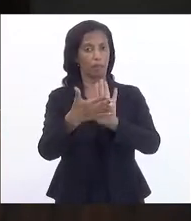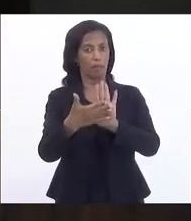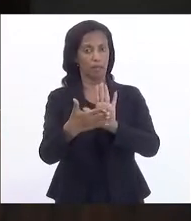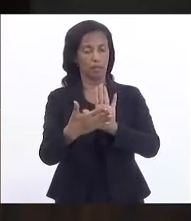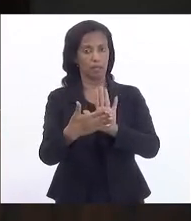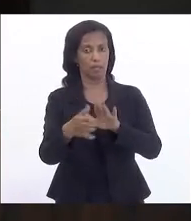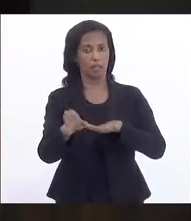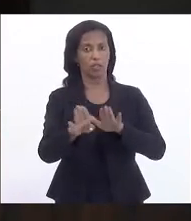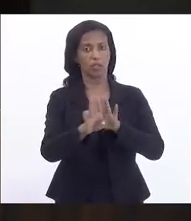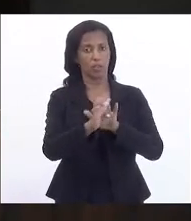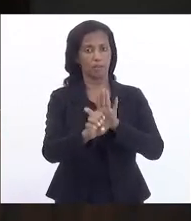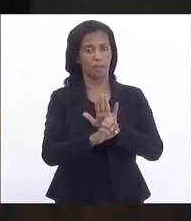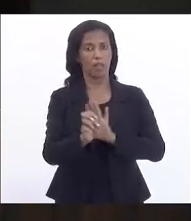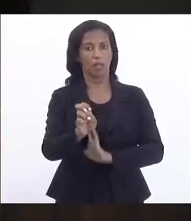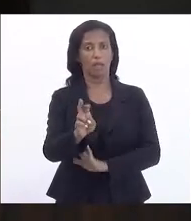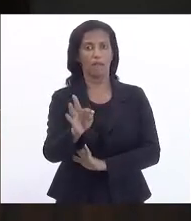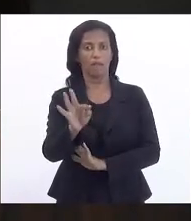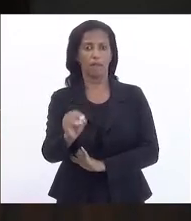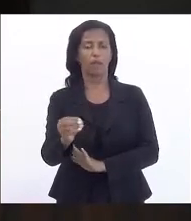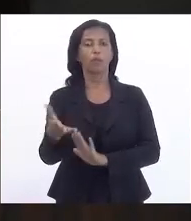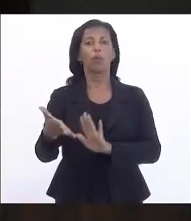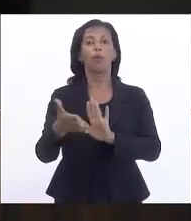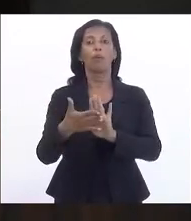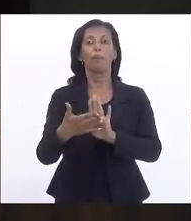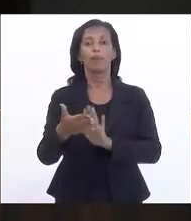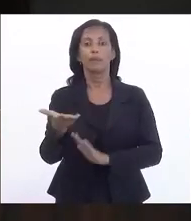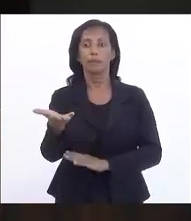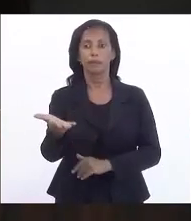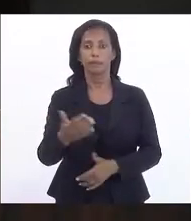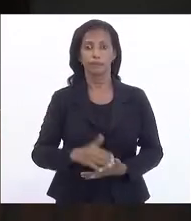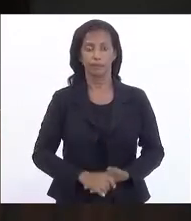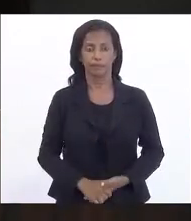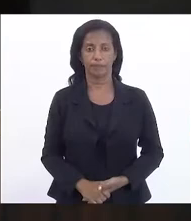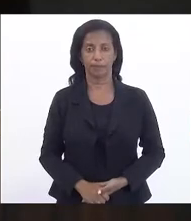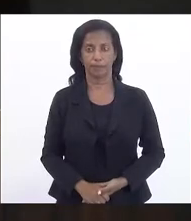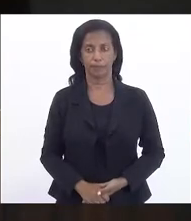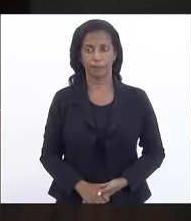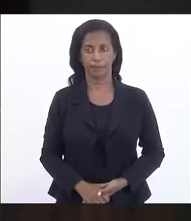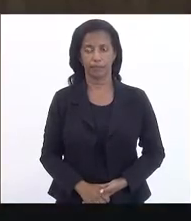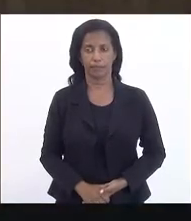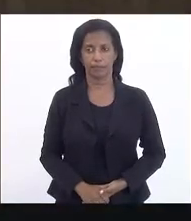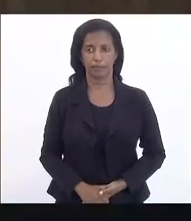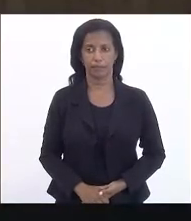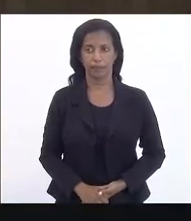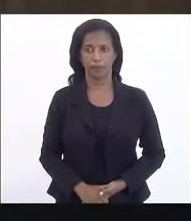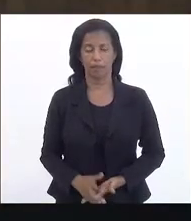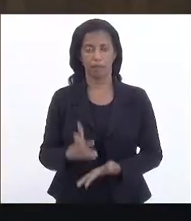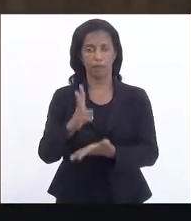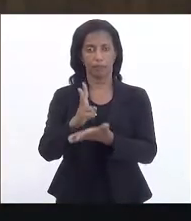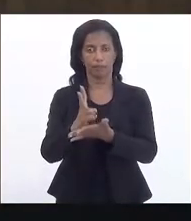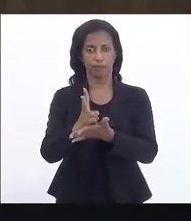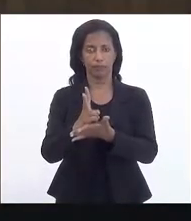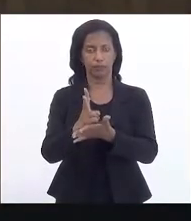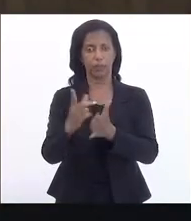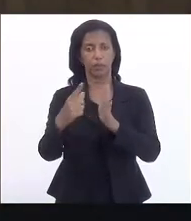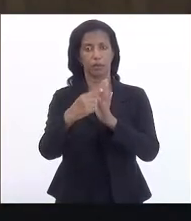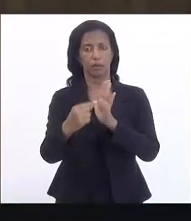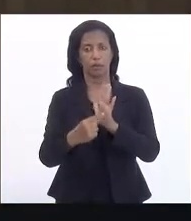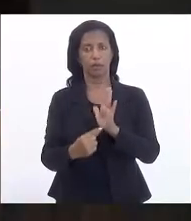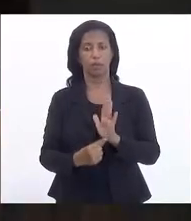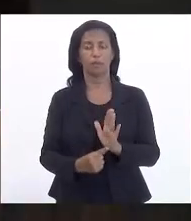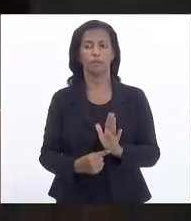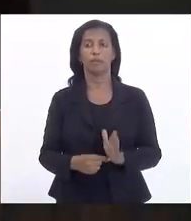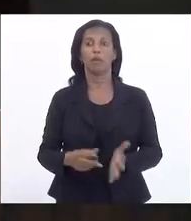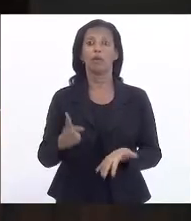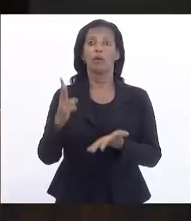comissão de mentes condicionais e vetos qual é o parecer deputado Márcio Marcelo Dino pela manutenção salvo os destaques então